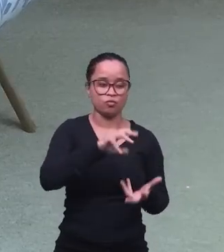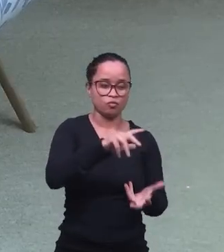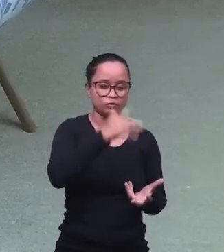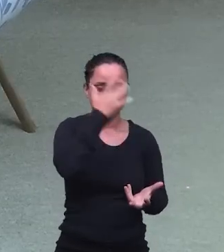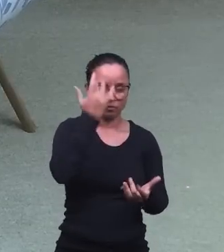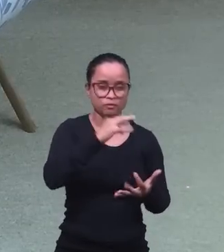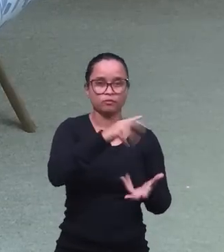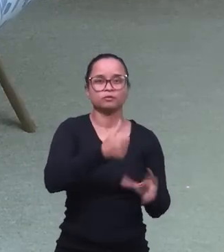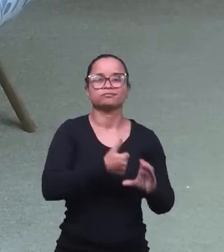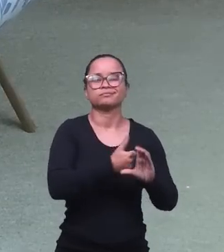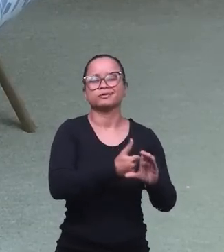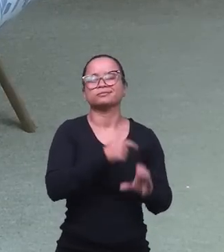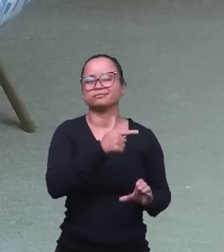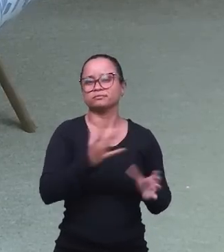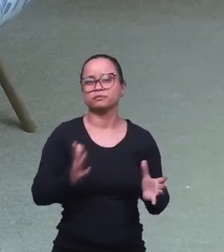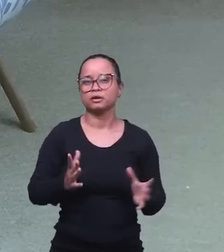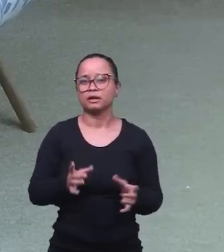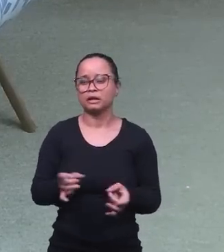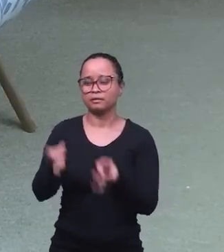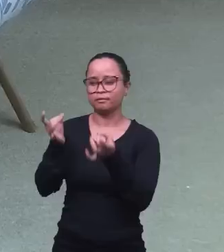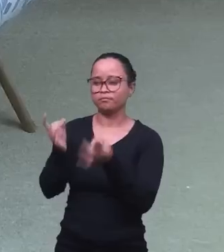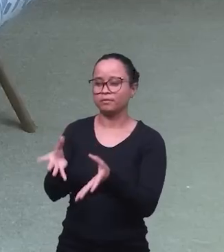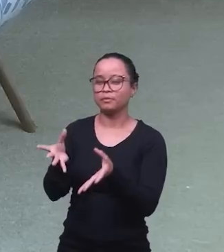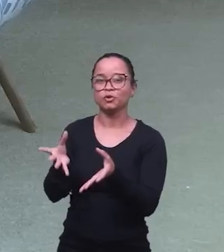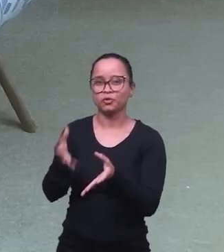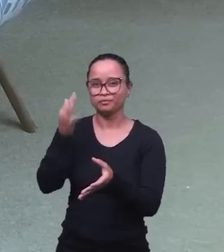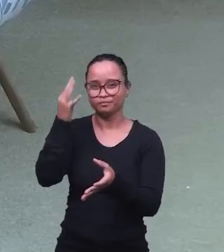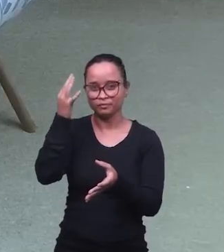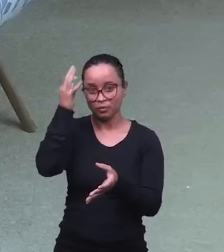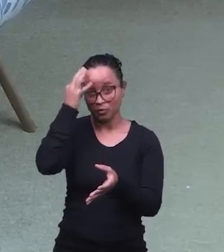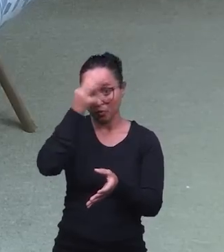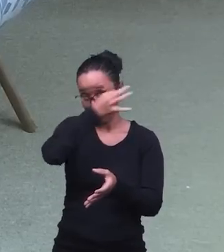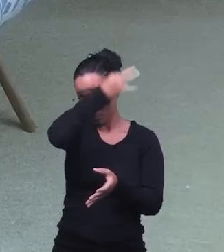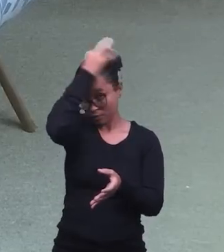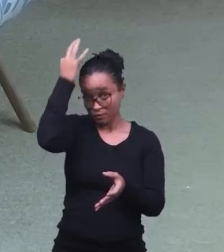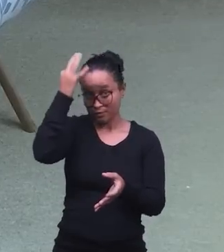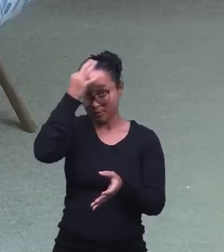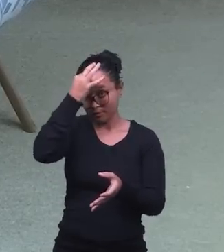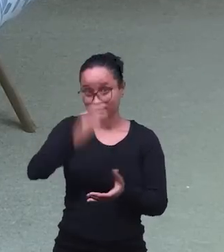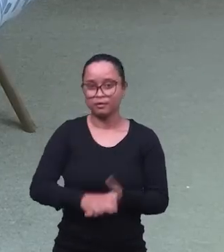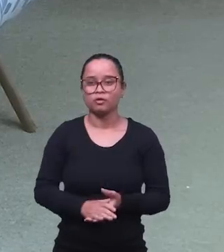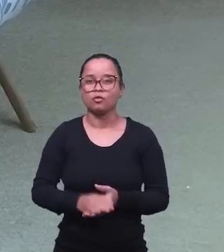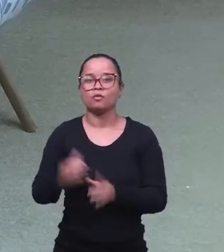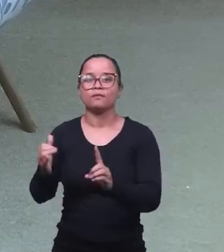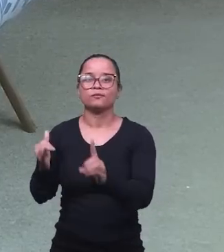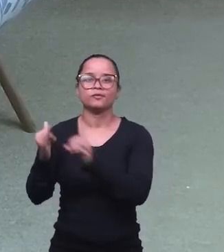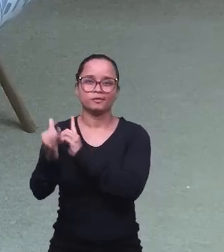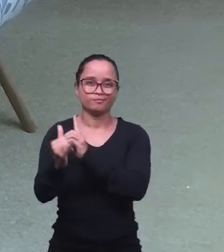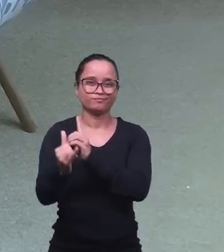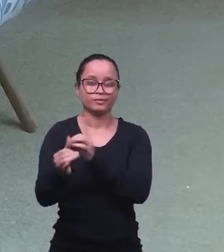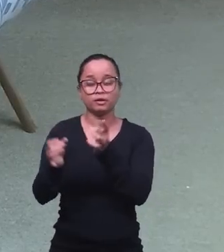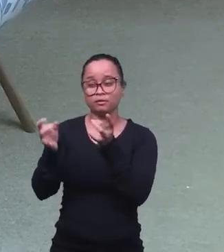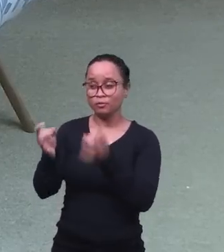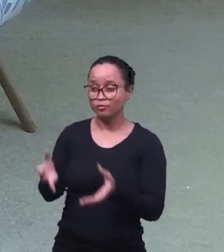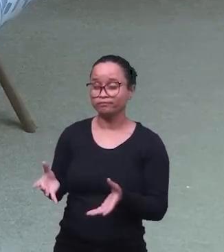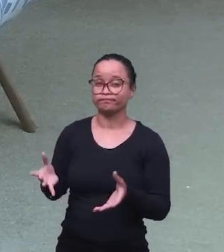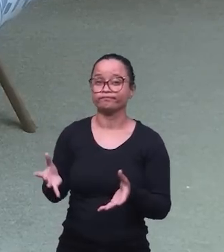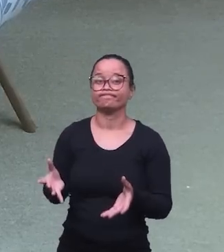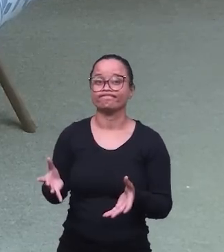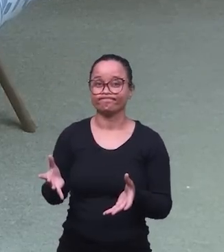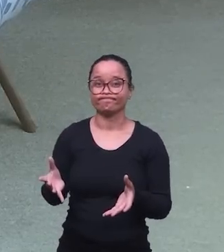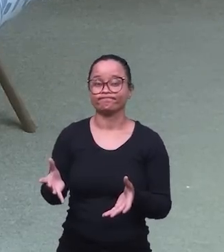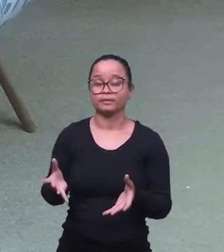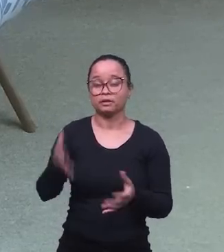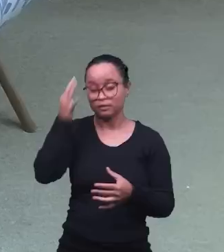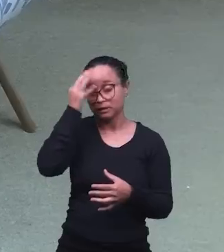que se diz cristão, nós vemos que ele desprezou o Espírito Santo. Ele desprezou aquilo que é o profético, né? Quer